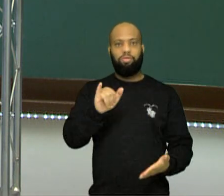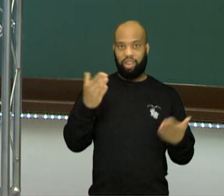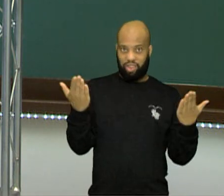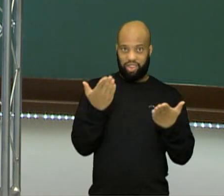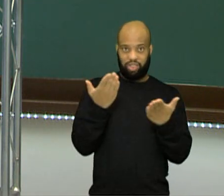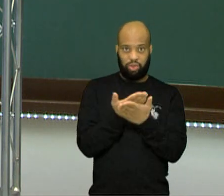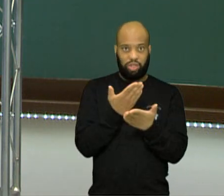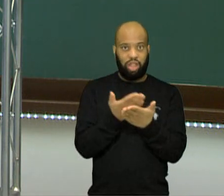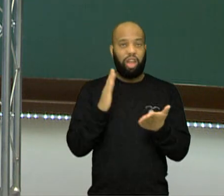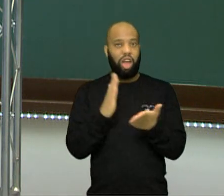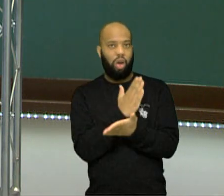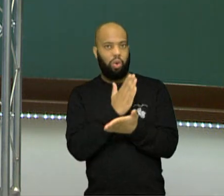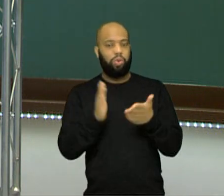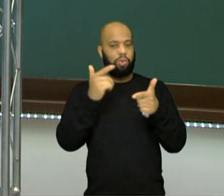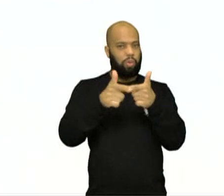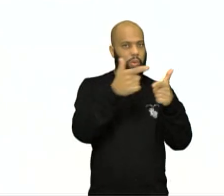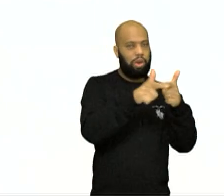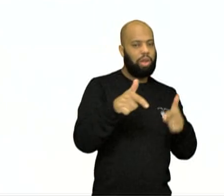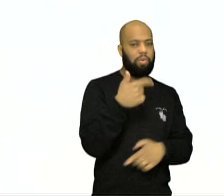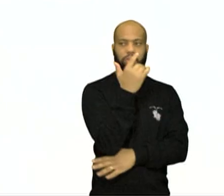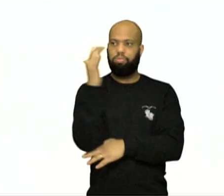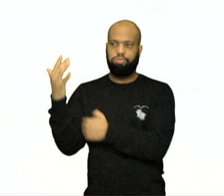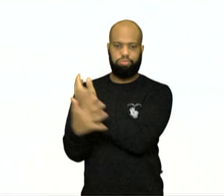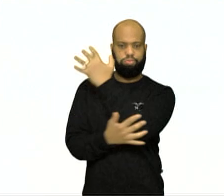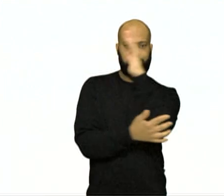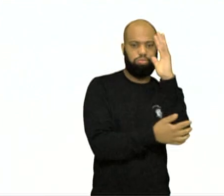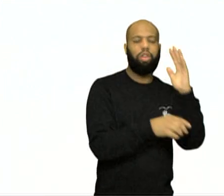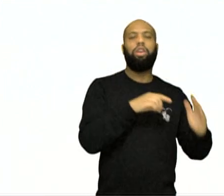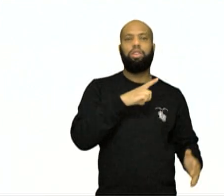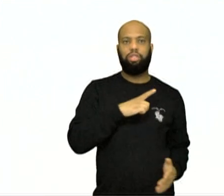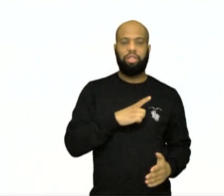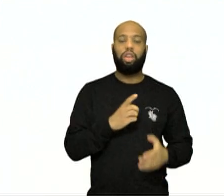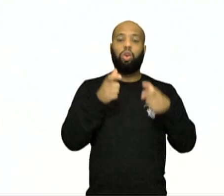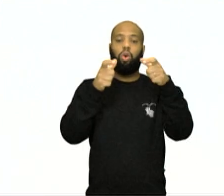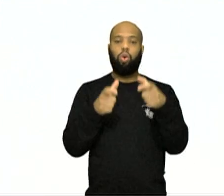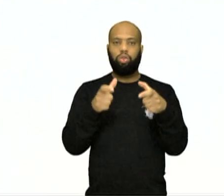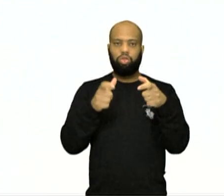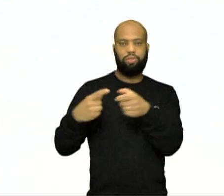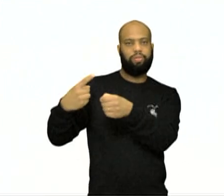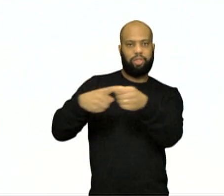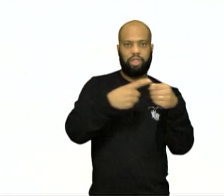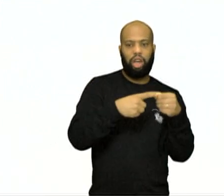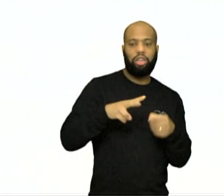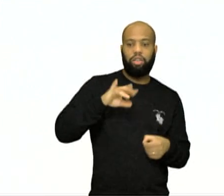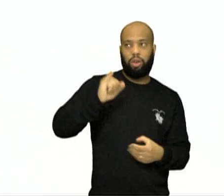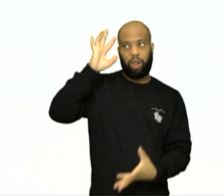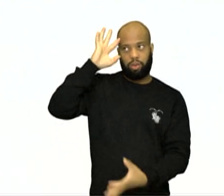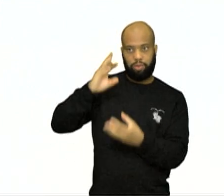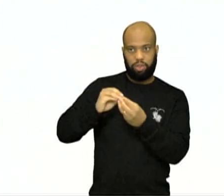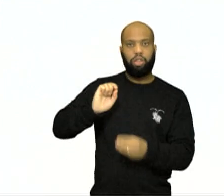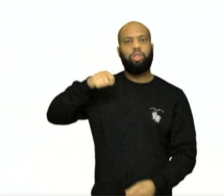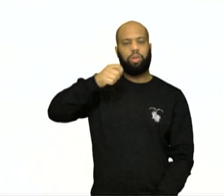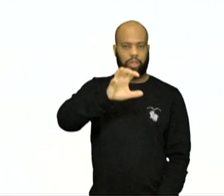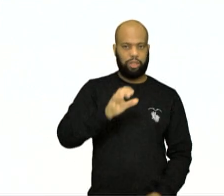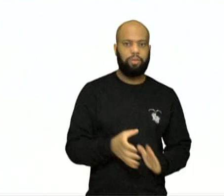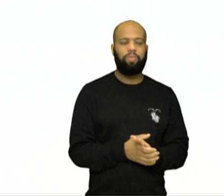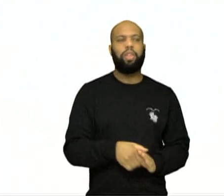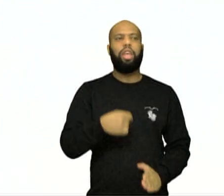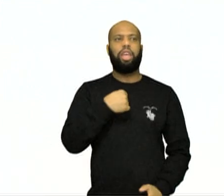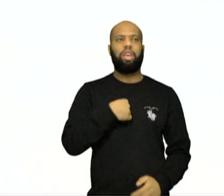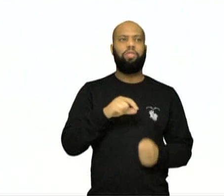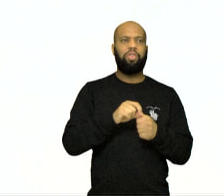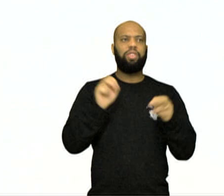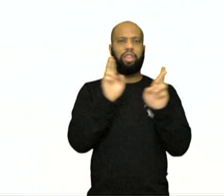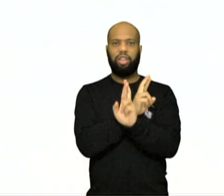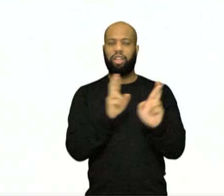estudar alguns problemas ambientais que estão presentes nas cidades. Vamos entender um pouco sobre eles. Eu relacionei